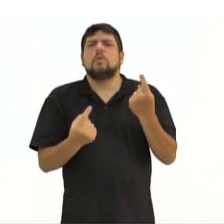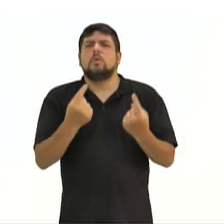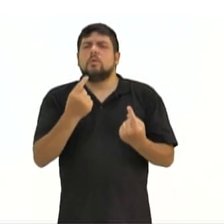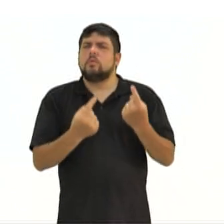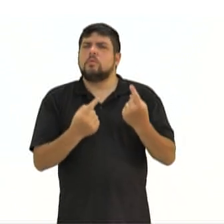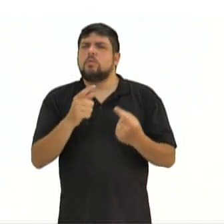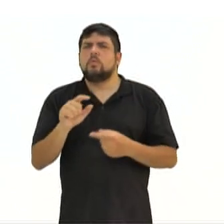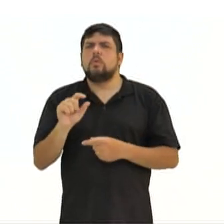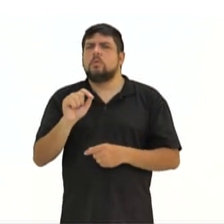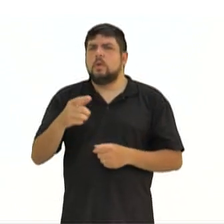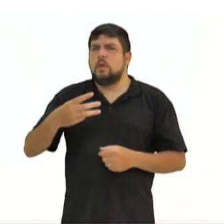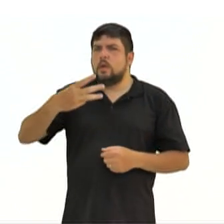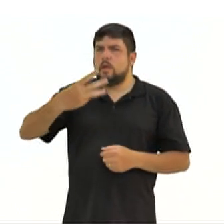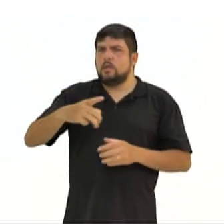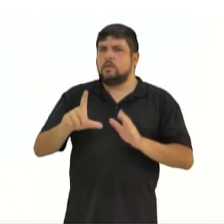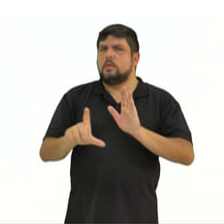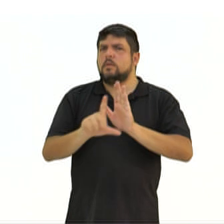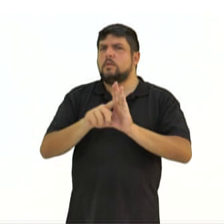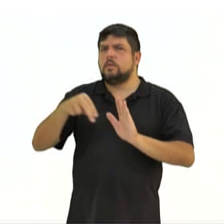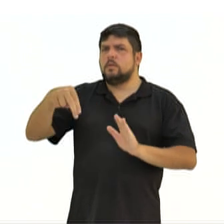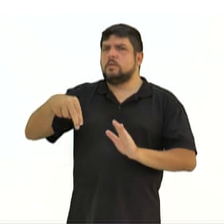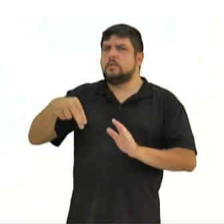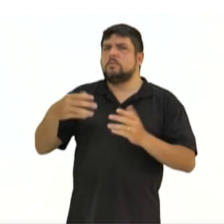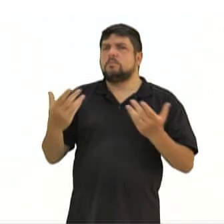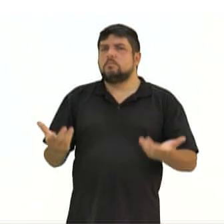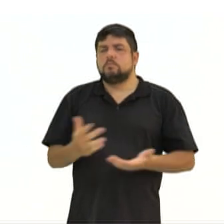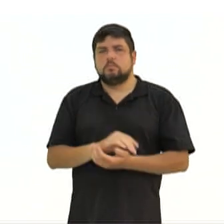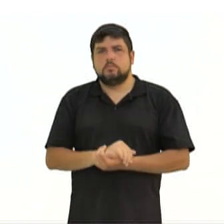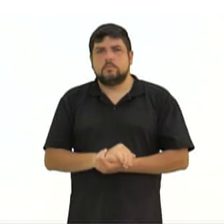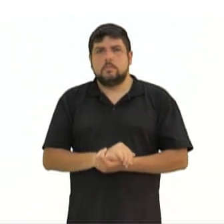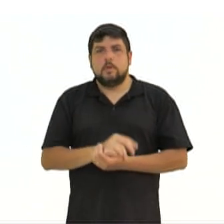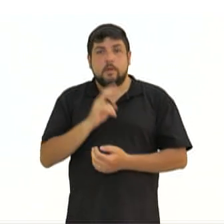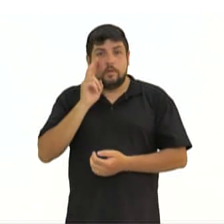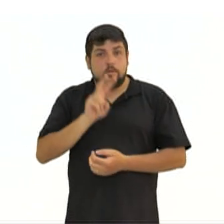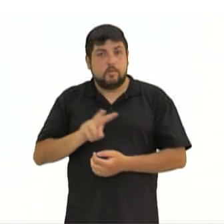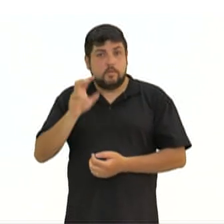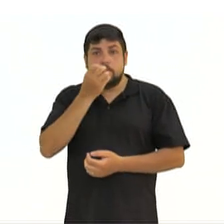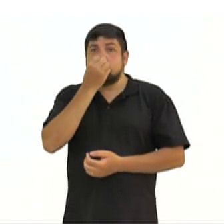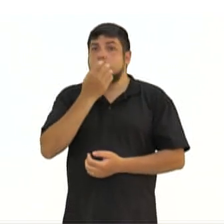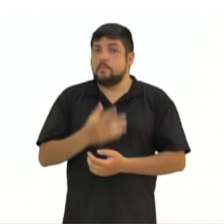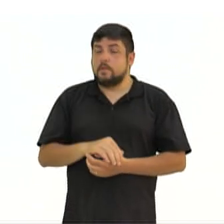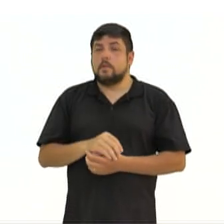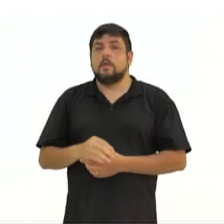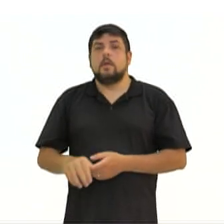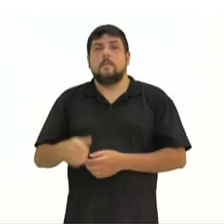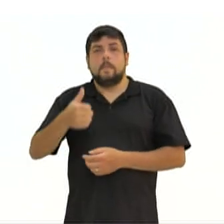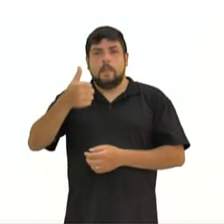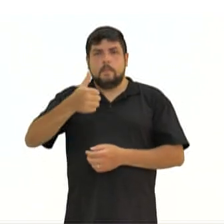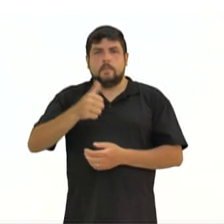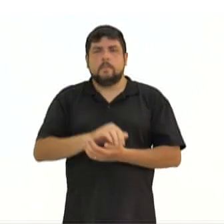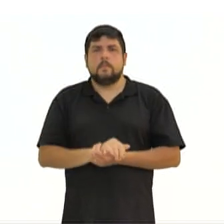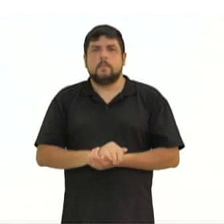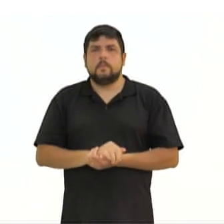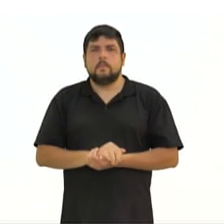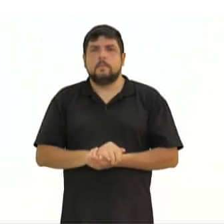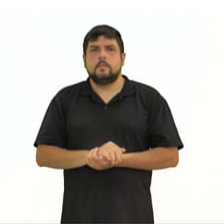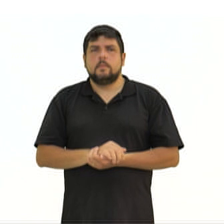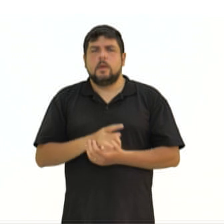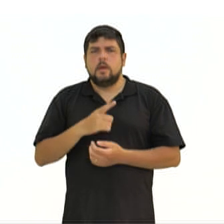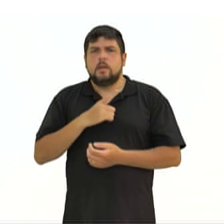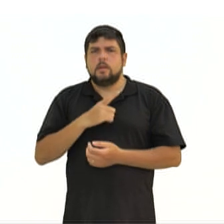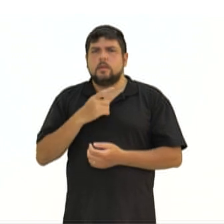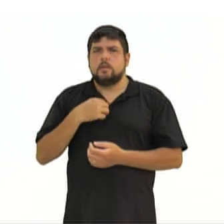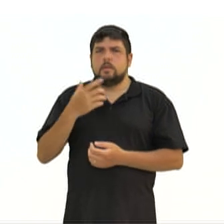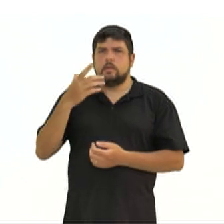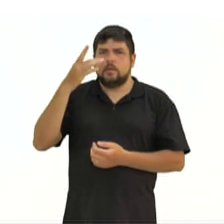exemplifica a terceira lei de Newton, tá? Então, olha bem, na primeira situação, na situação A, a gente tem aqui, né, uma